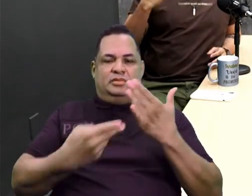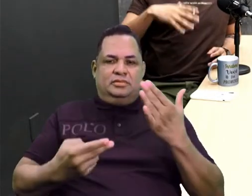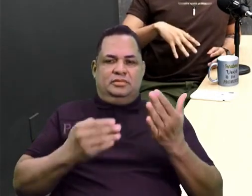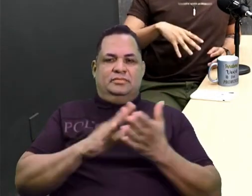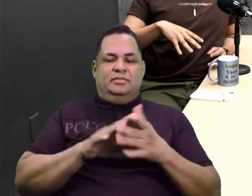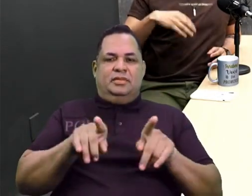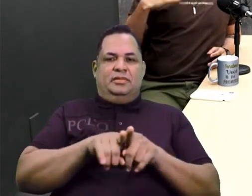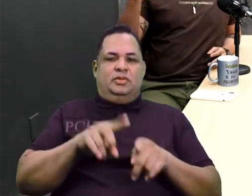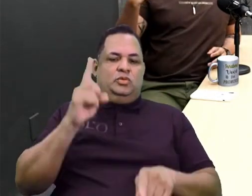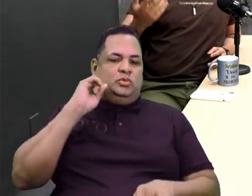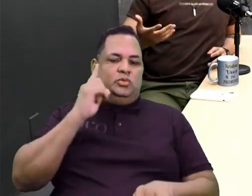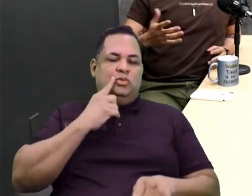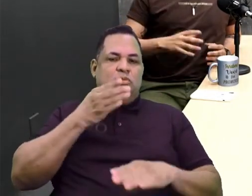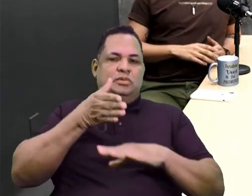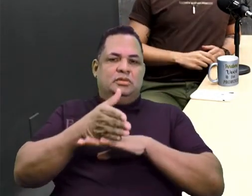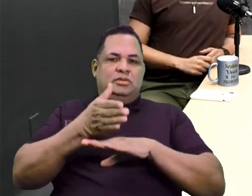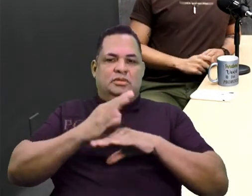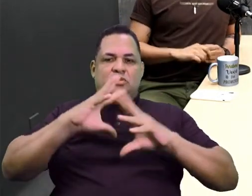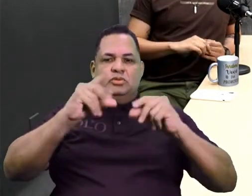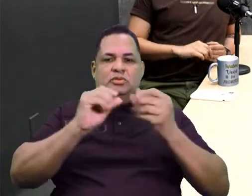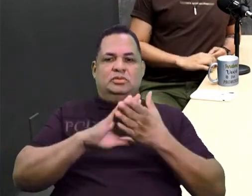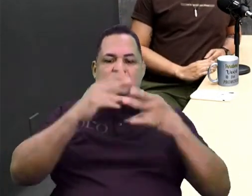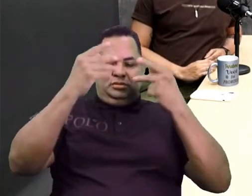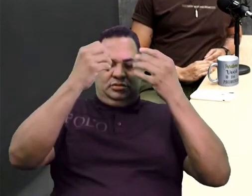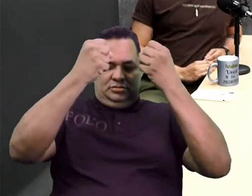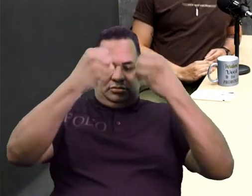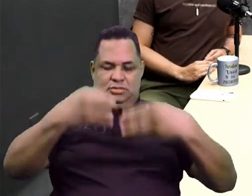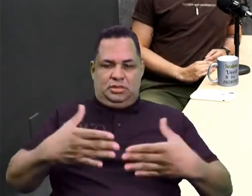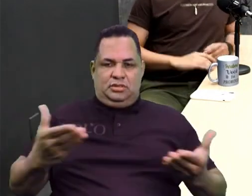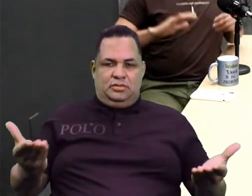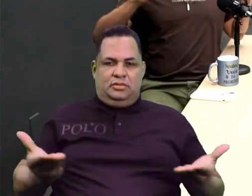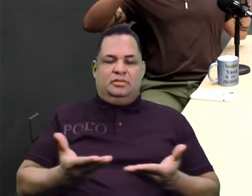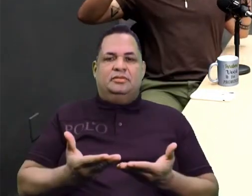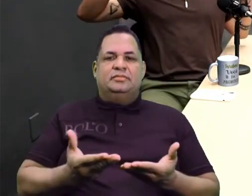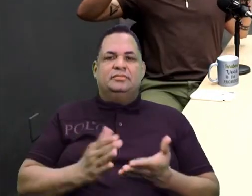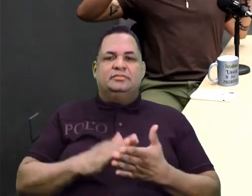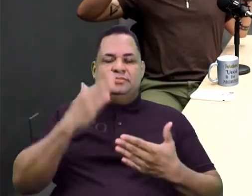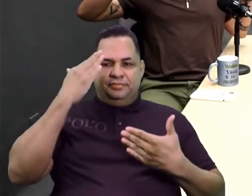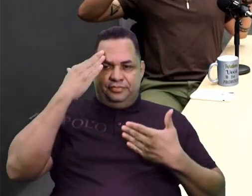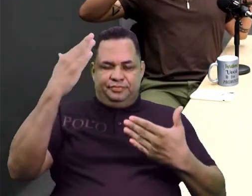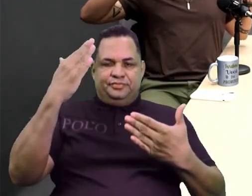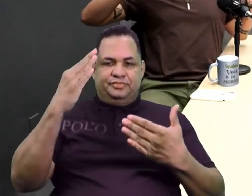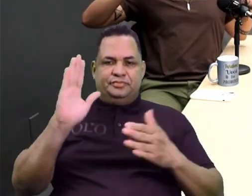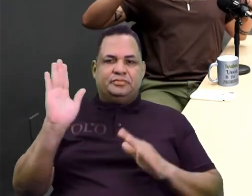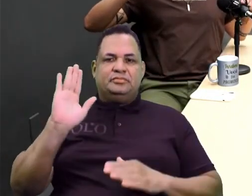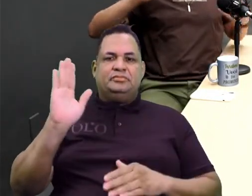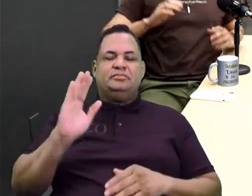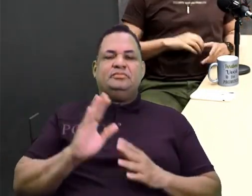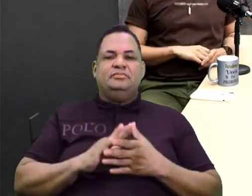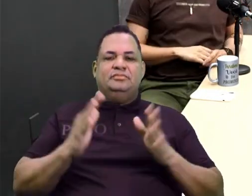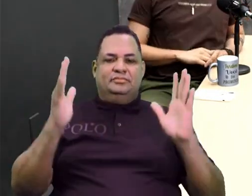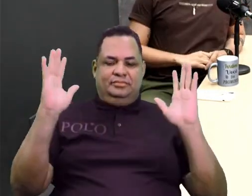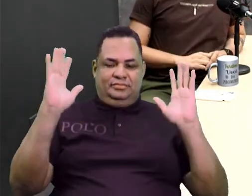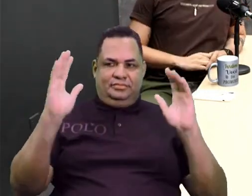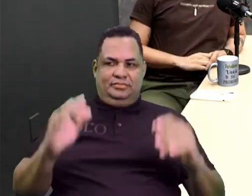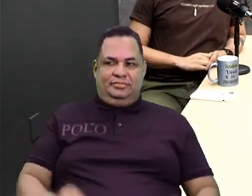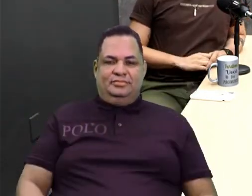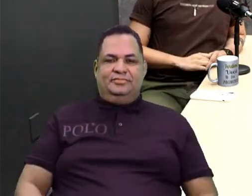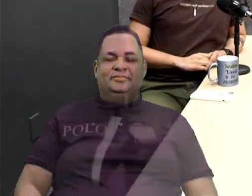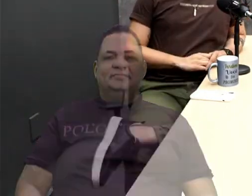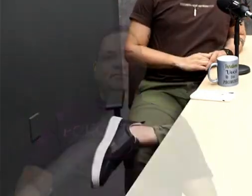surdos também tenham acesso a tudo que está dito aqui. Gente, é isso. Muito obrigado. Tchau, tchau. Até um próximo encontro.